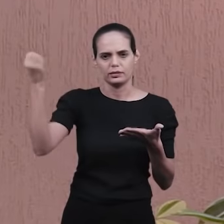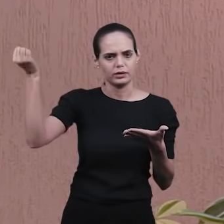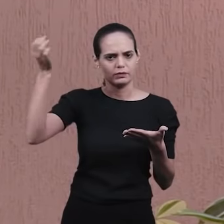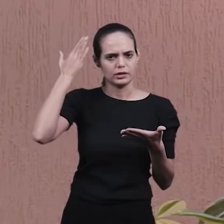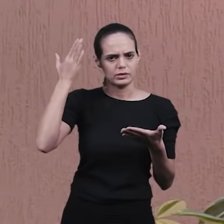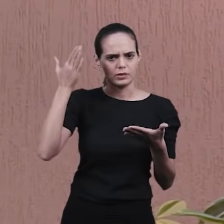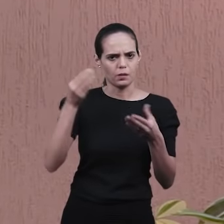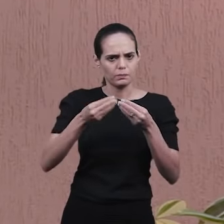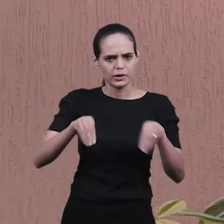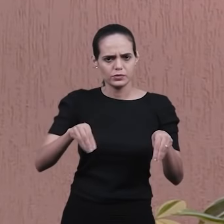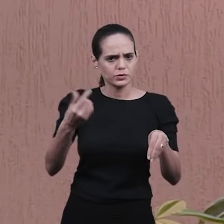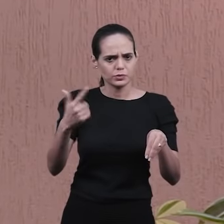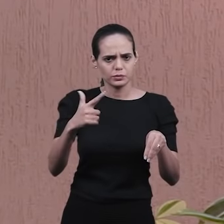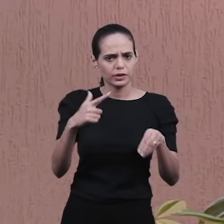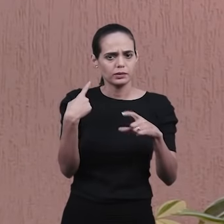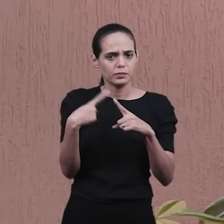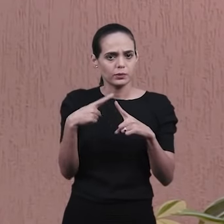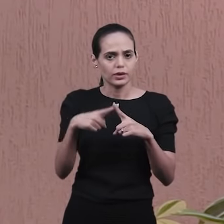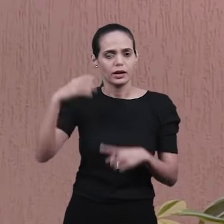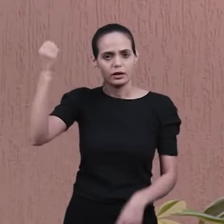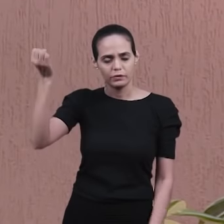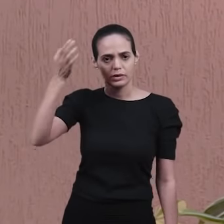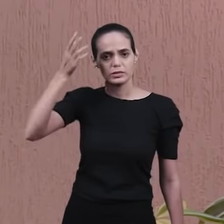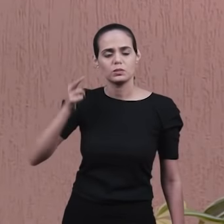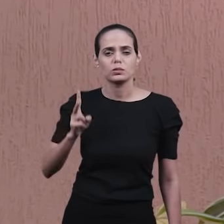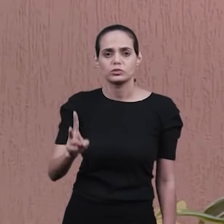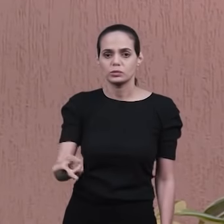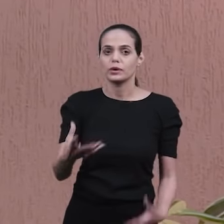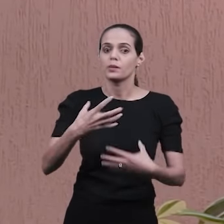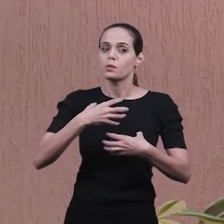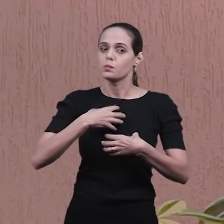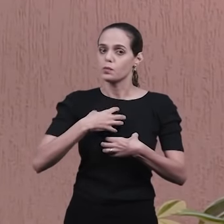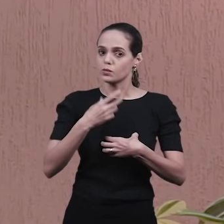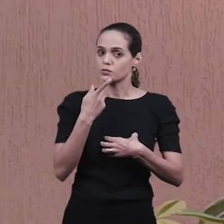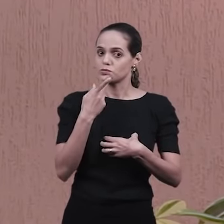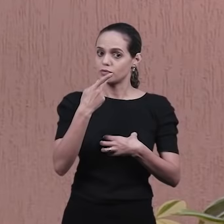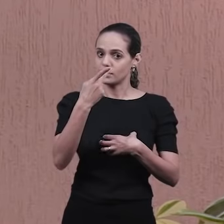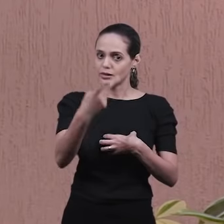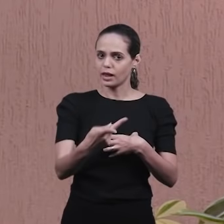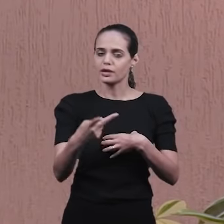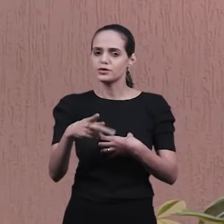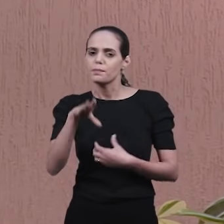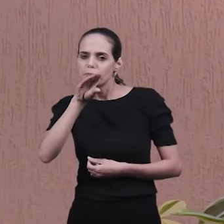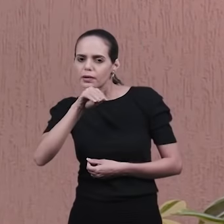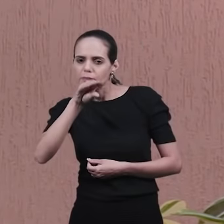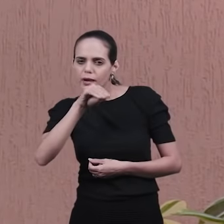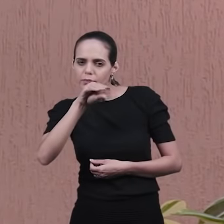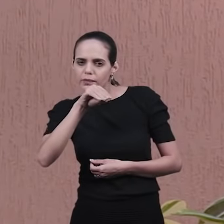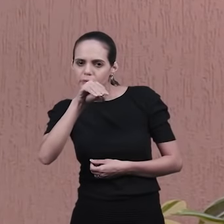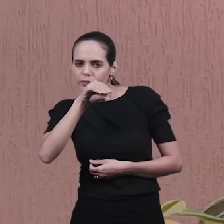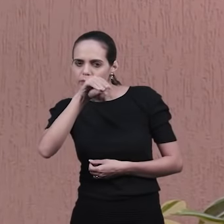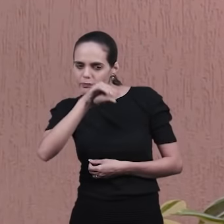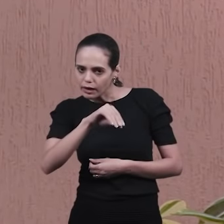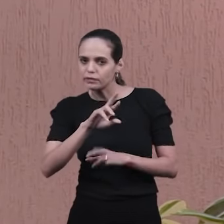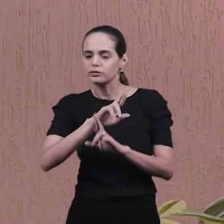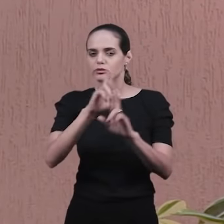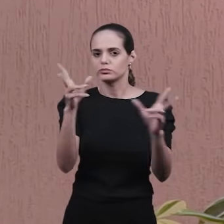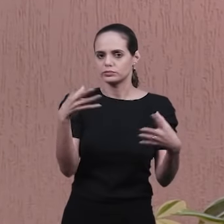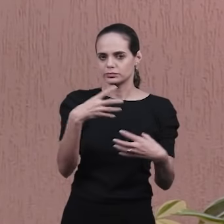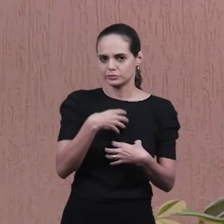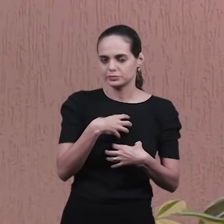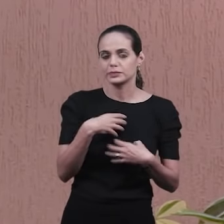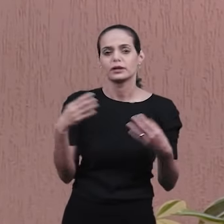revelação, ela fica intacta. A forma de falar e de passar é que é diferenciada. Agora, nós temos